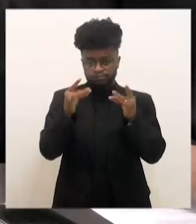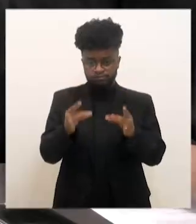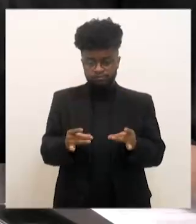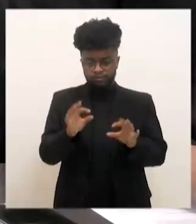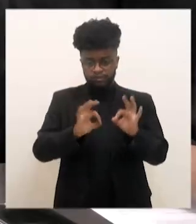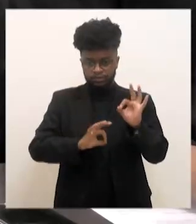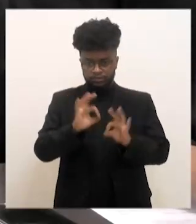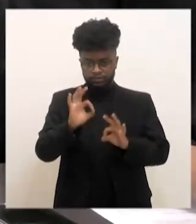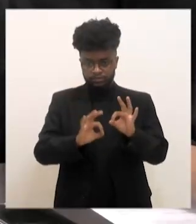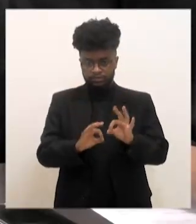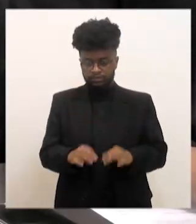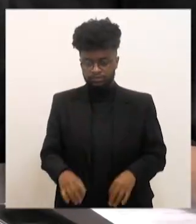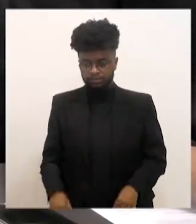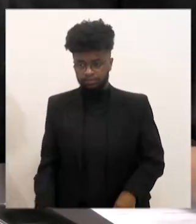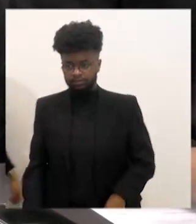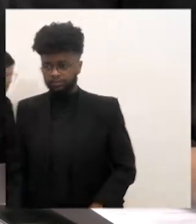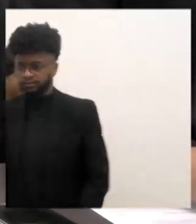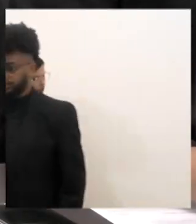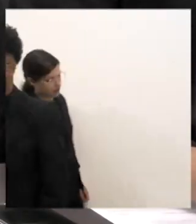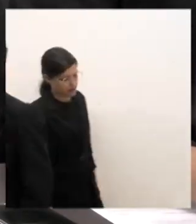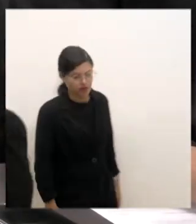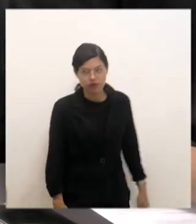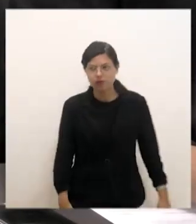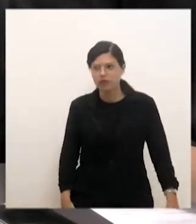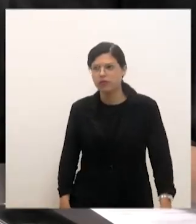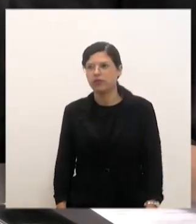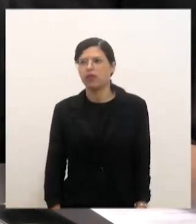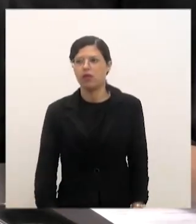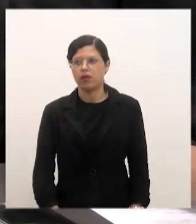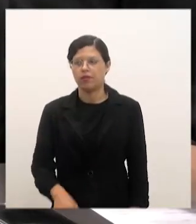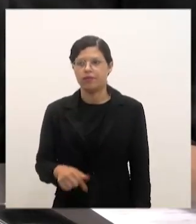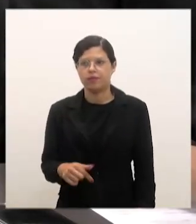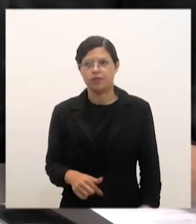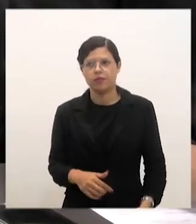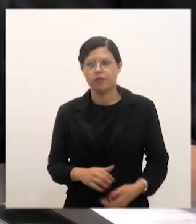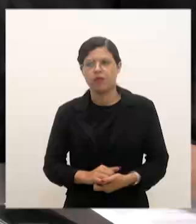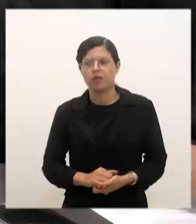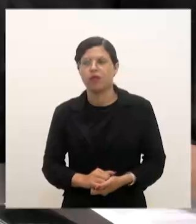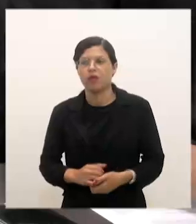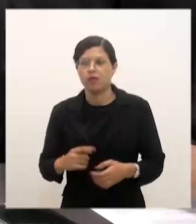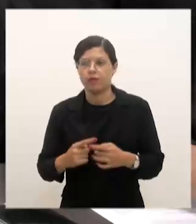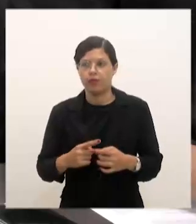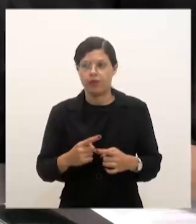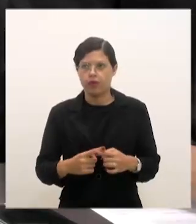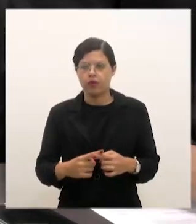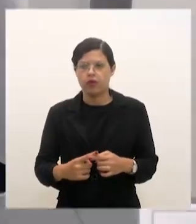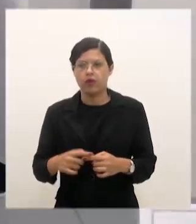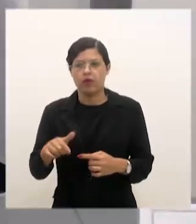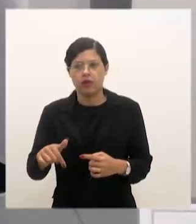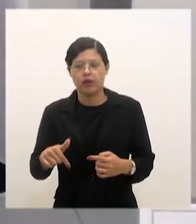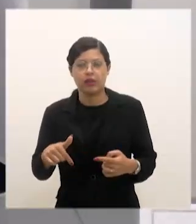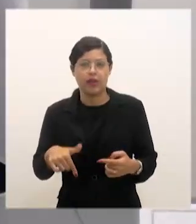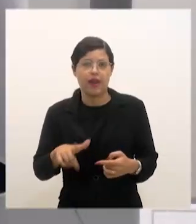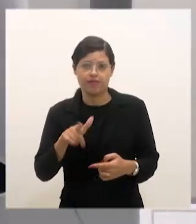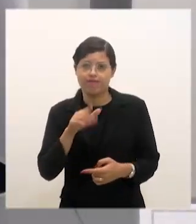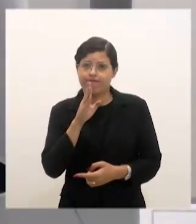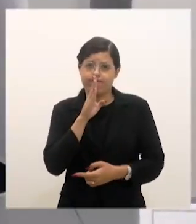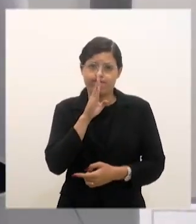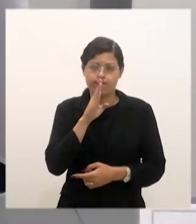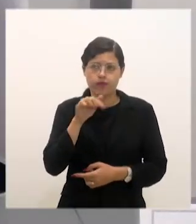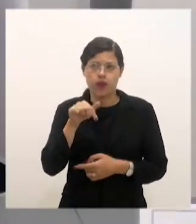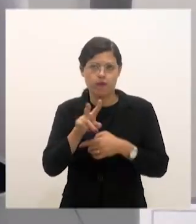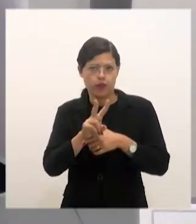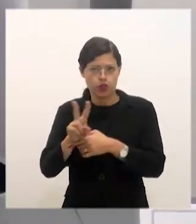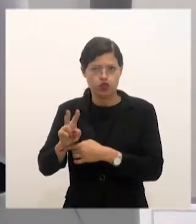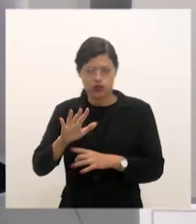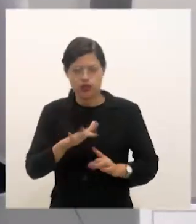individualizado. Em relação a esse ponto, Vossa Excelência contra-argumenta? Porque o serviço ele é silencioso. A vigilância